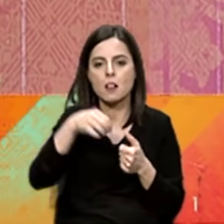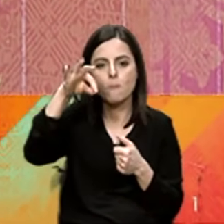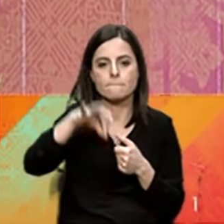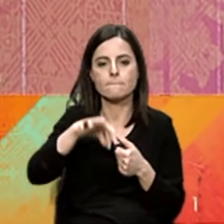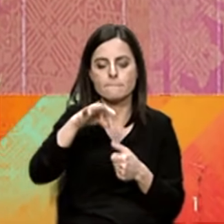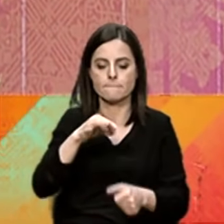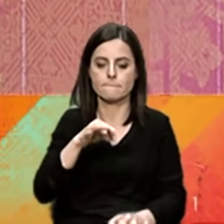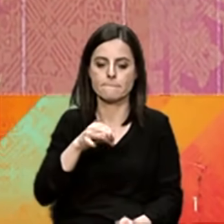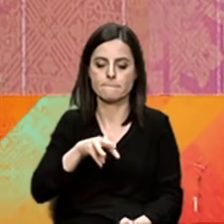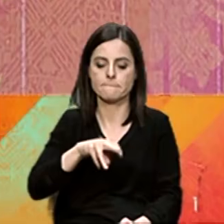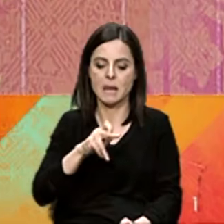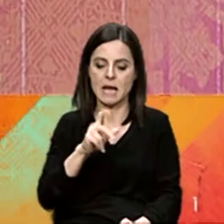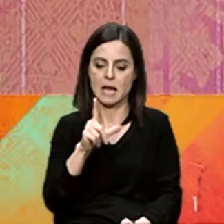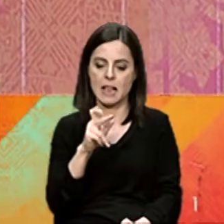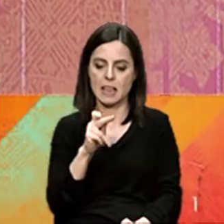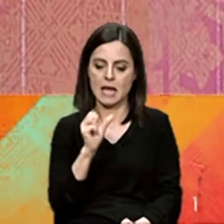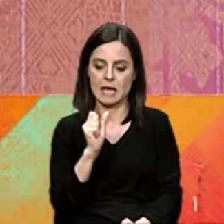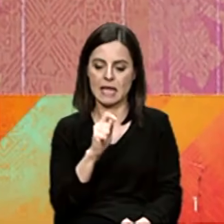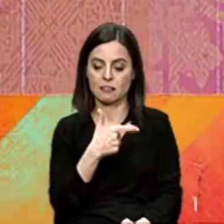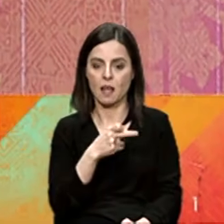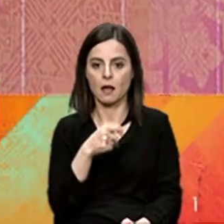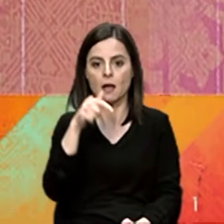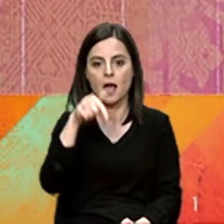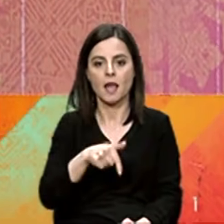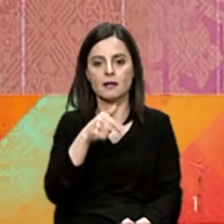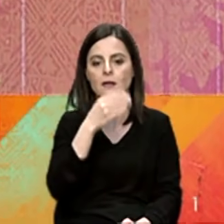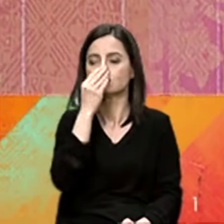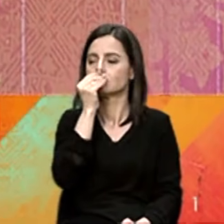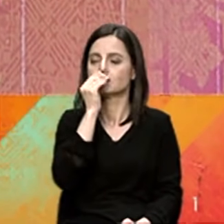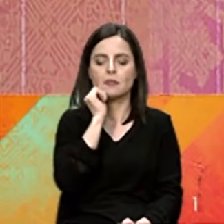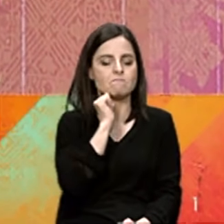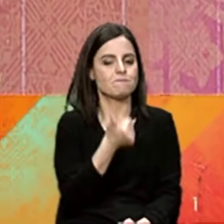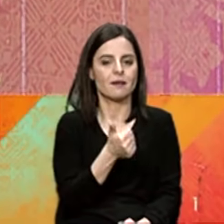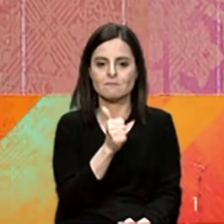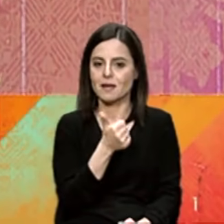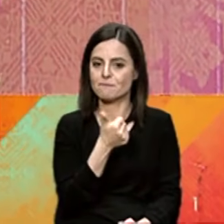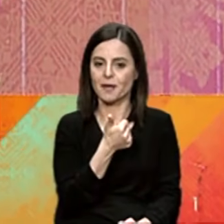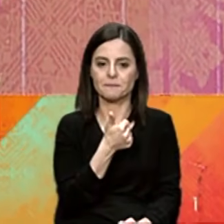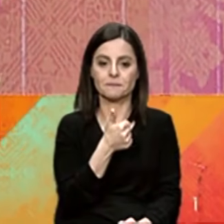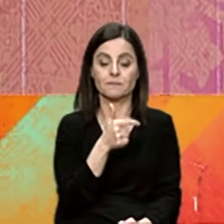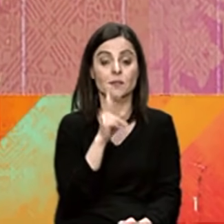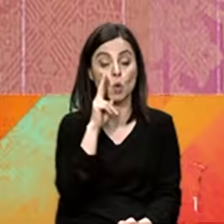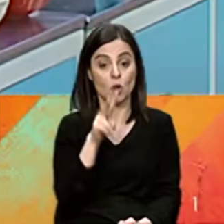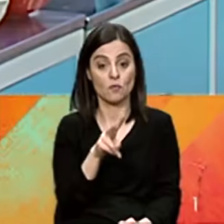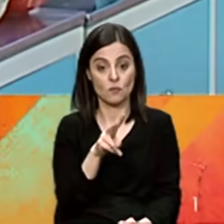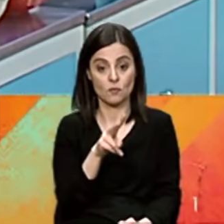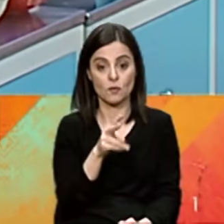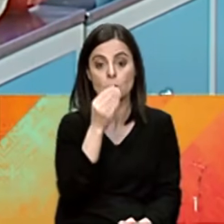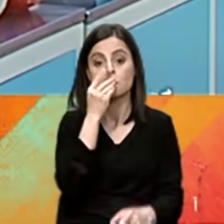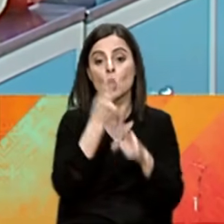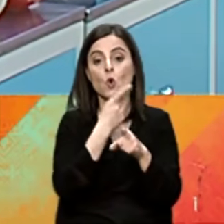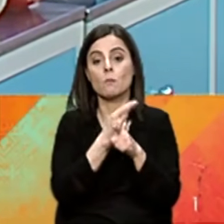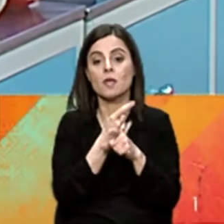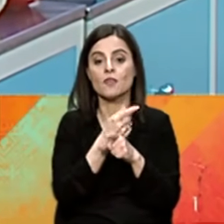picante natural. Olha, faz bem. Sónia, aqui já cheira muito bem. Pois na cheira, nossa cozinha, aqui cheira, na praça, cheira muito bem. E estão a ver, comida colorida é comida